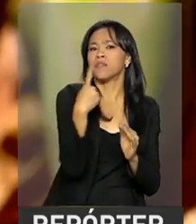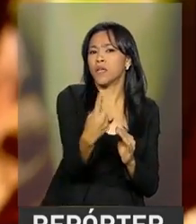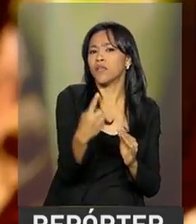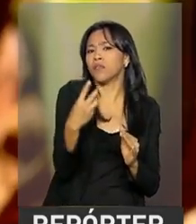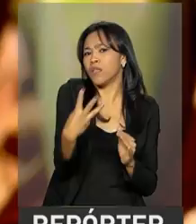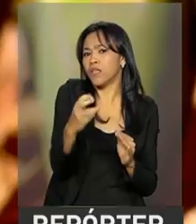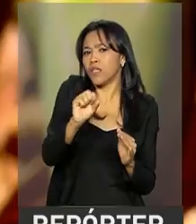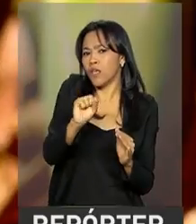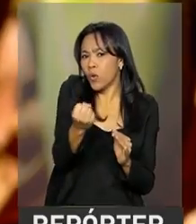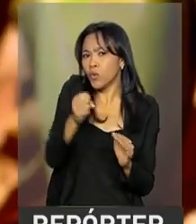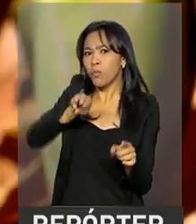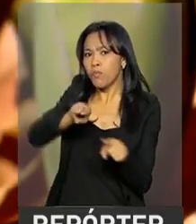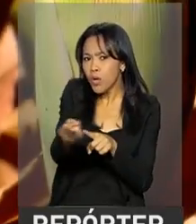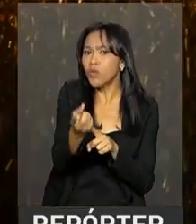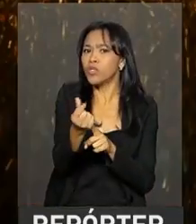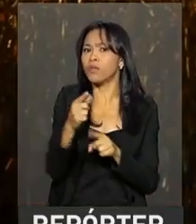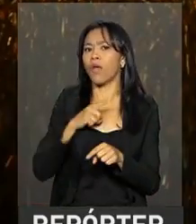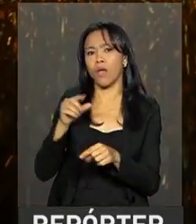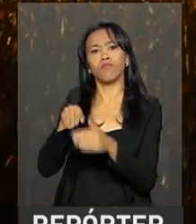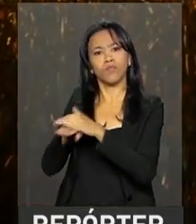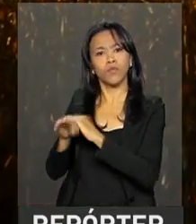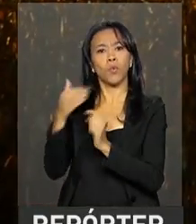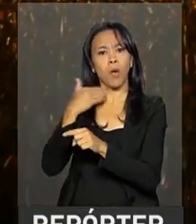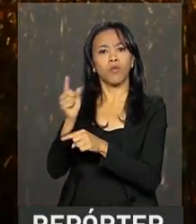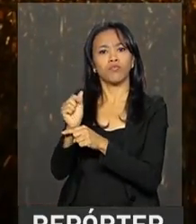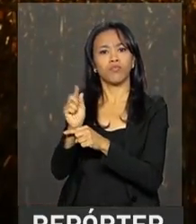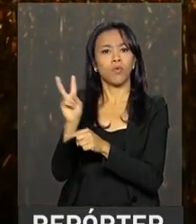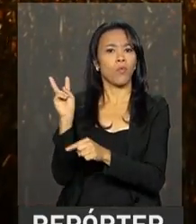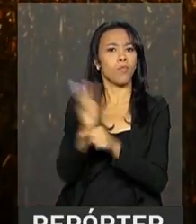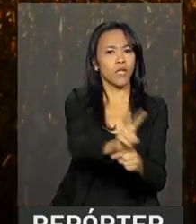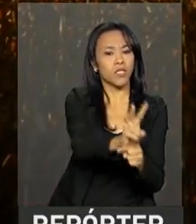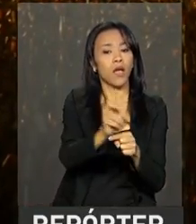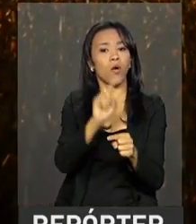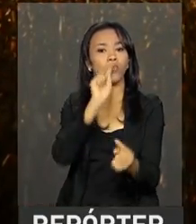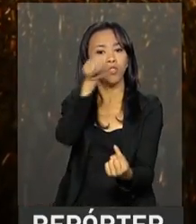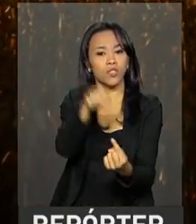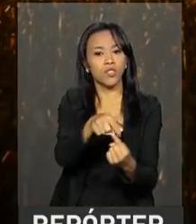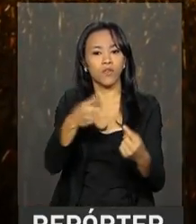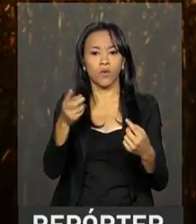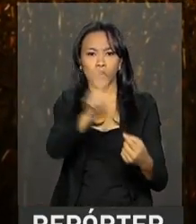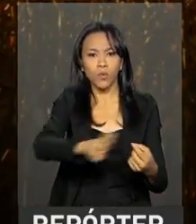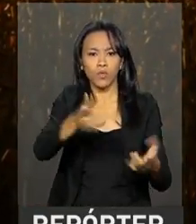estarão à disposição dos agricultores para investir em tecnologia o seio e comercialização